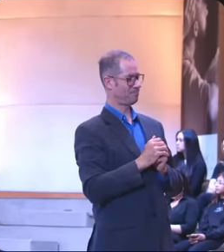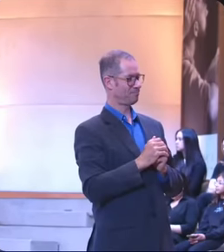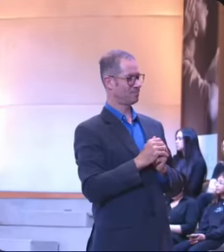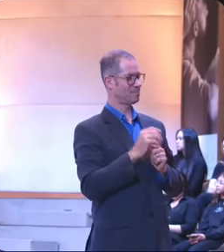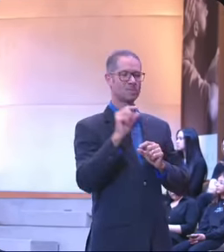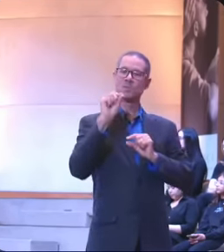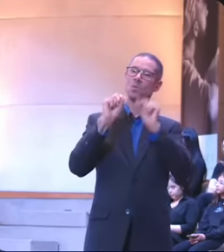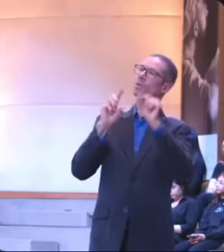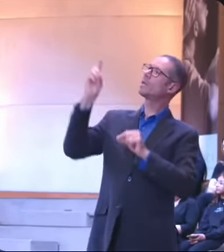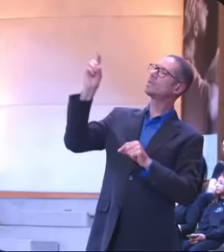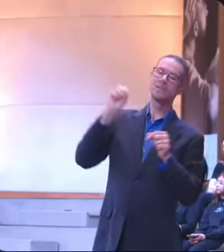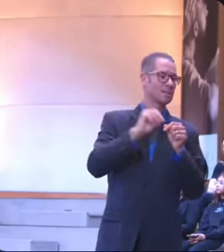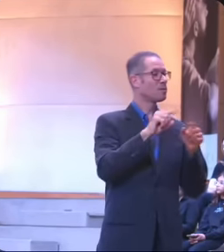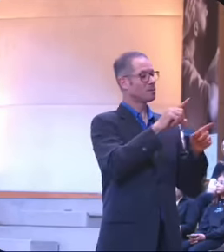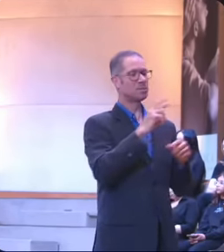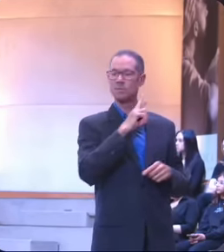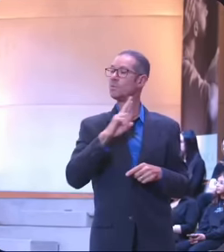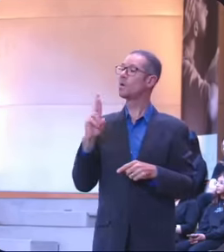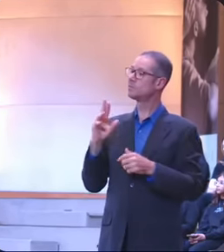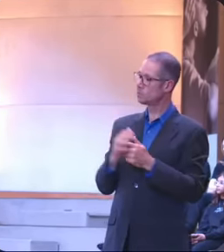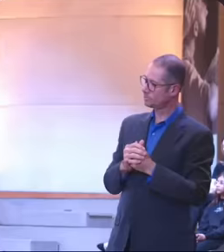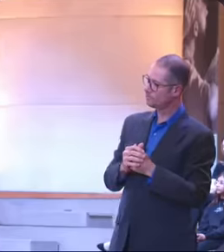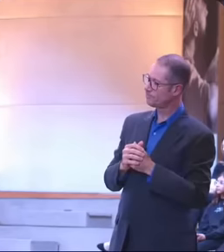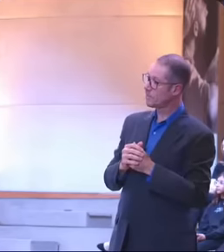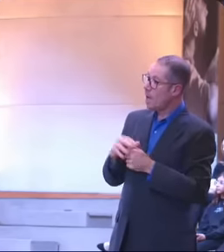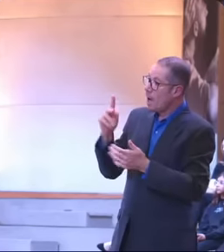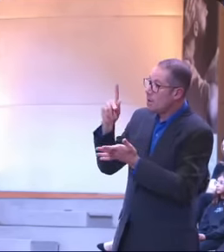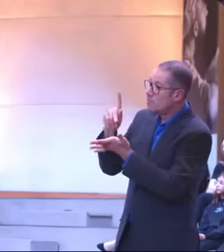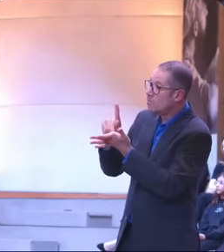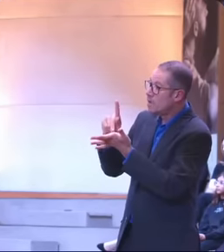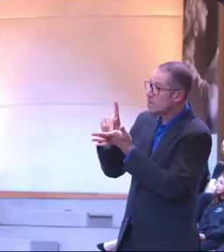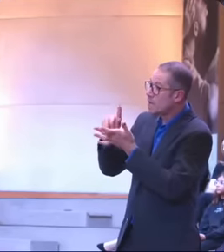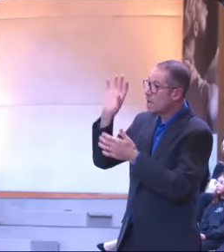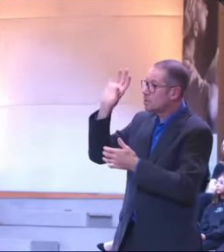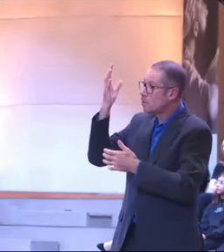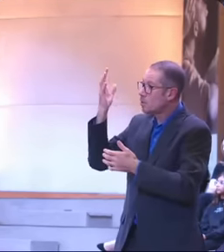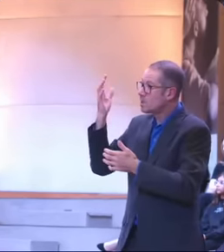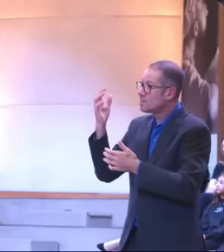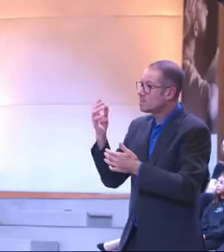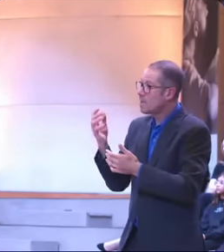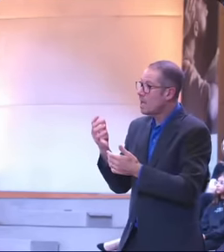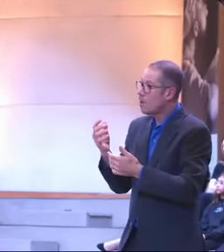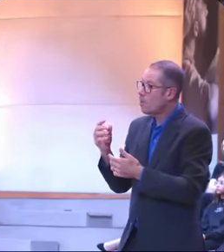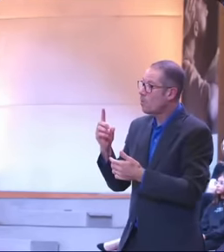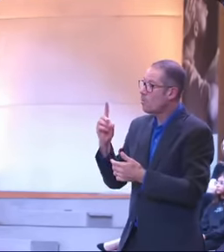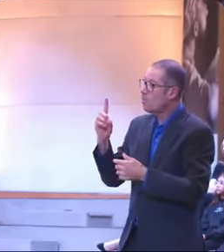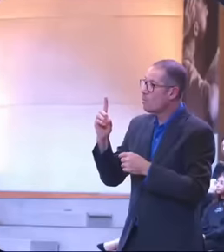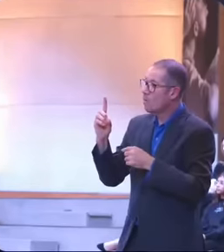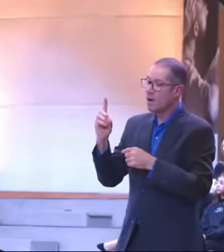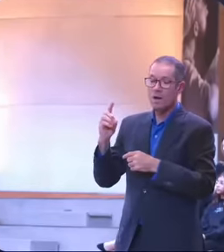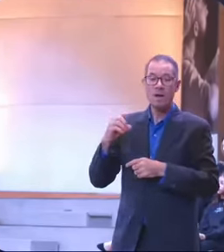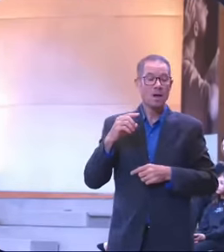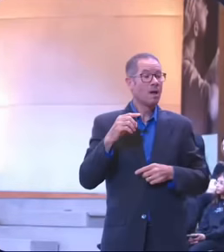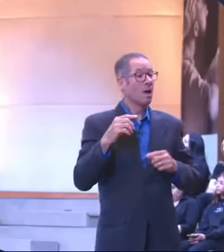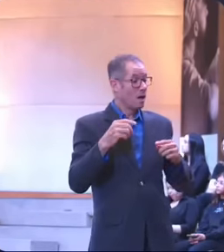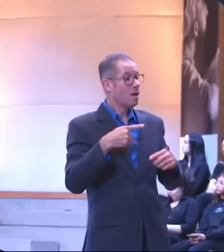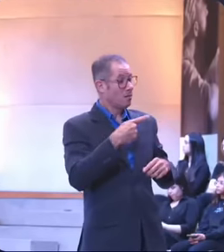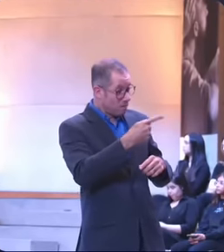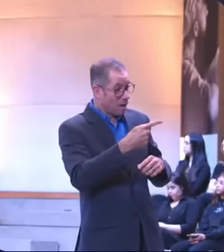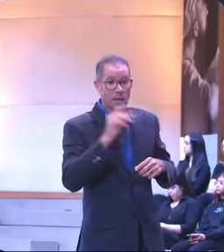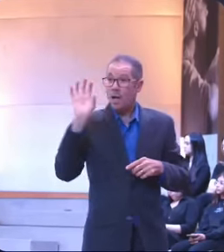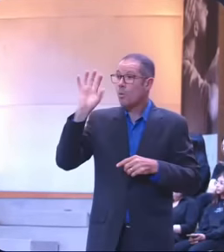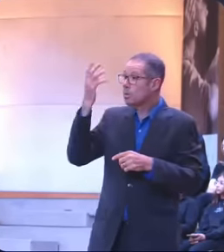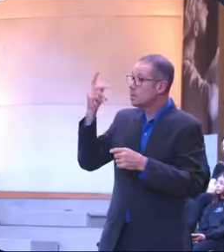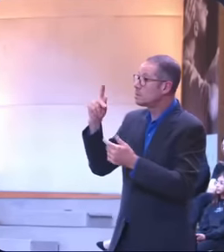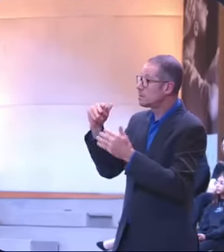Deus fez? E a pessoa dizia: não é verdade que aconteceu? Lembra que você, eu falei para você disso?